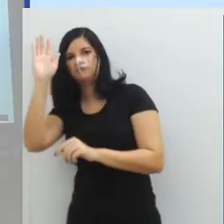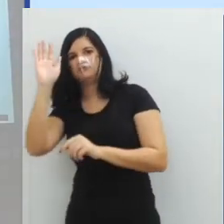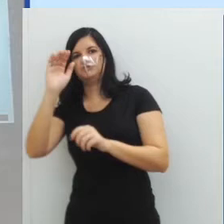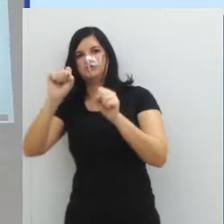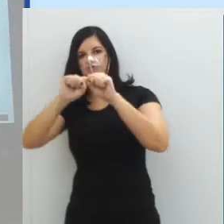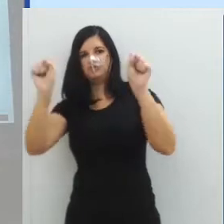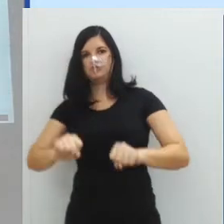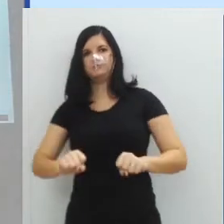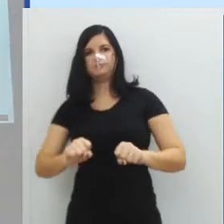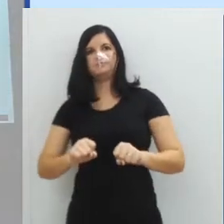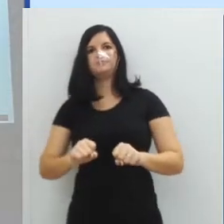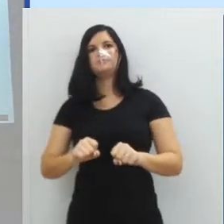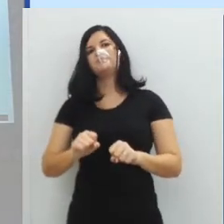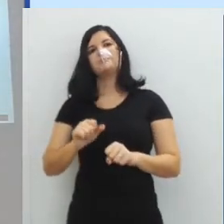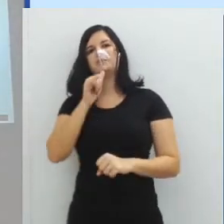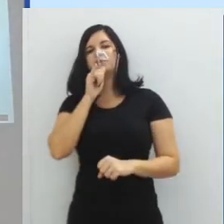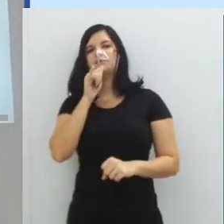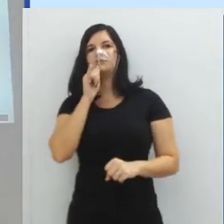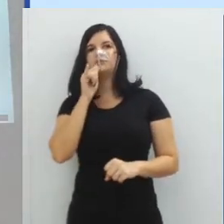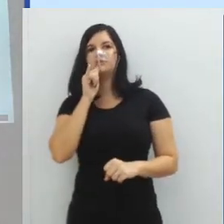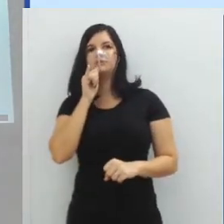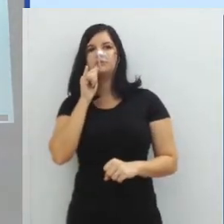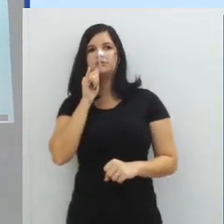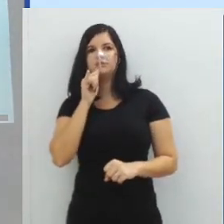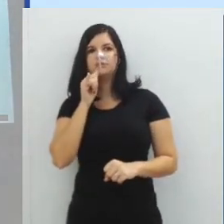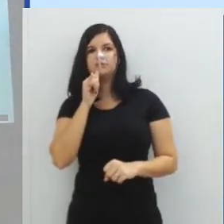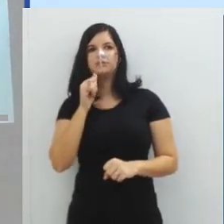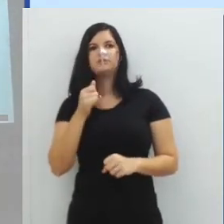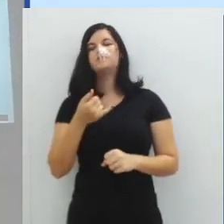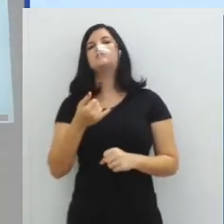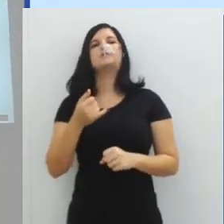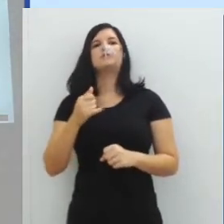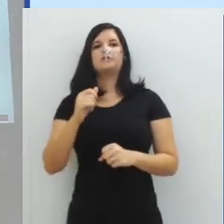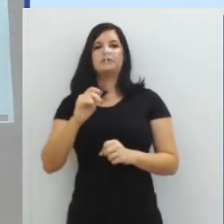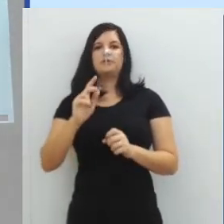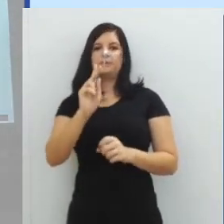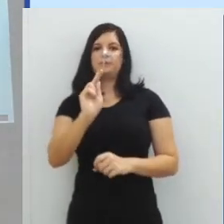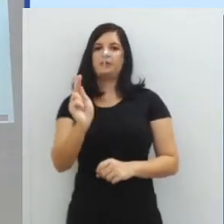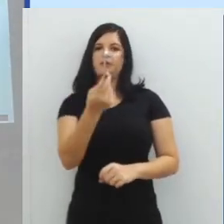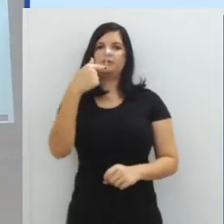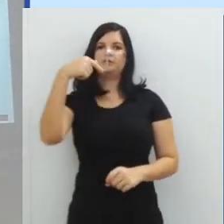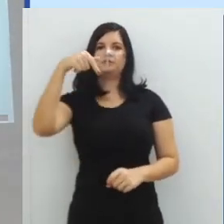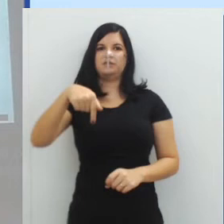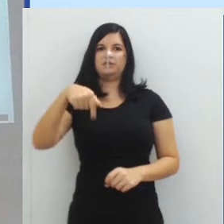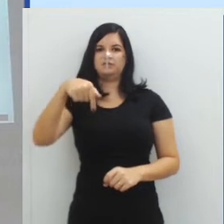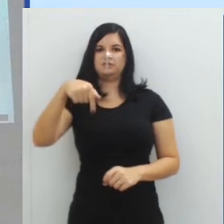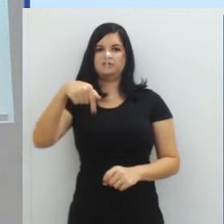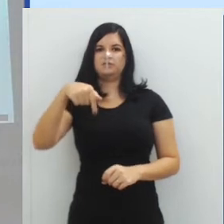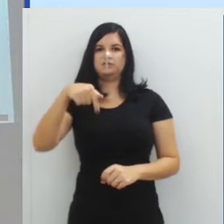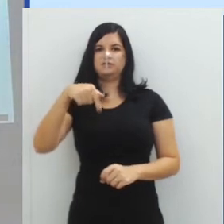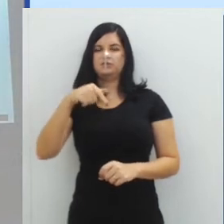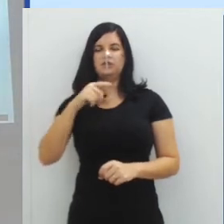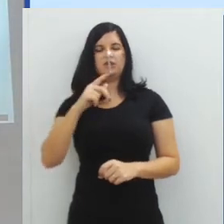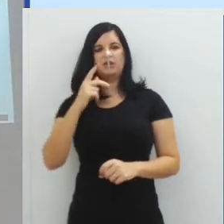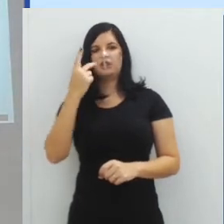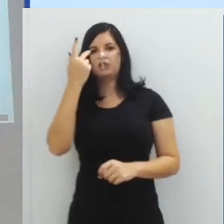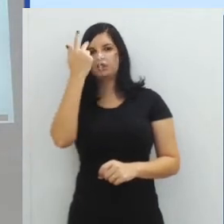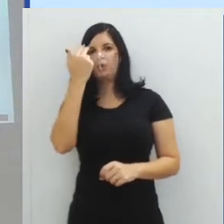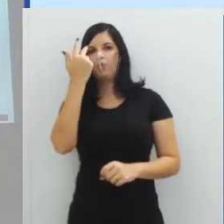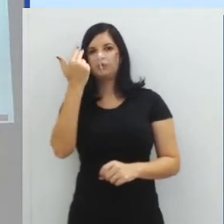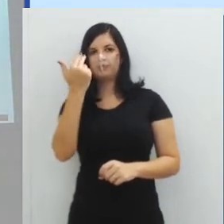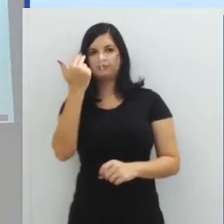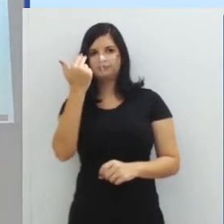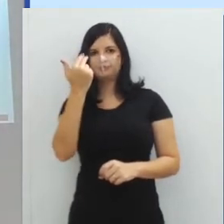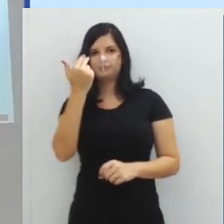sistema. Aqui a gente traz um exemplo. Então, quando eu tenho pH 7, eu tenho uma solução neutra. Quando vai